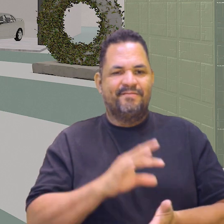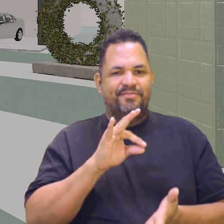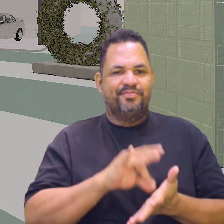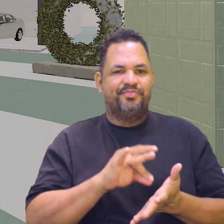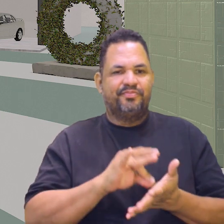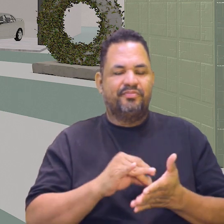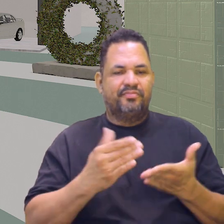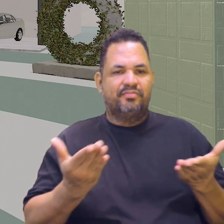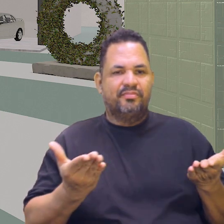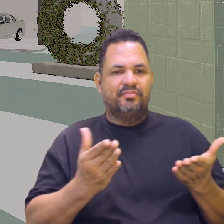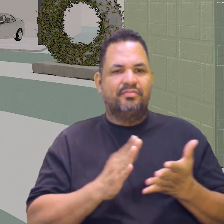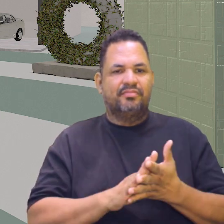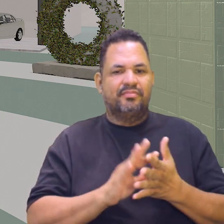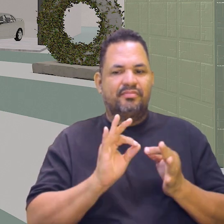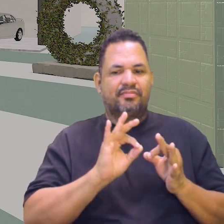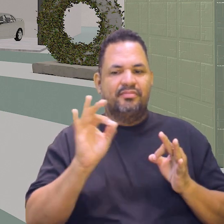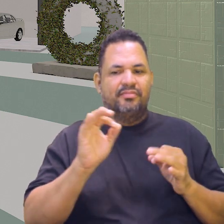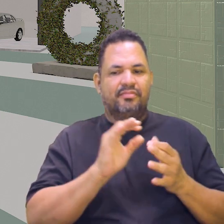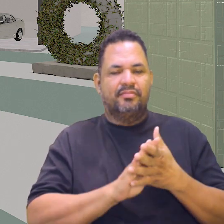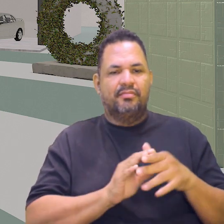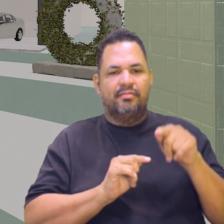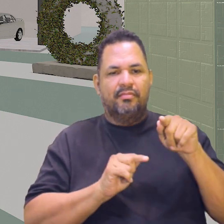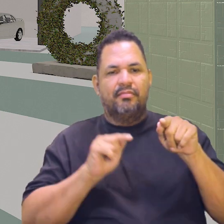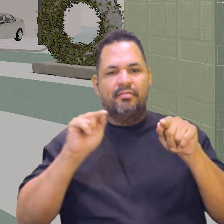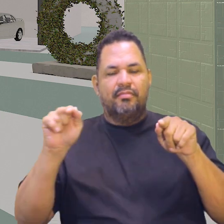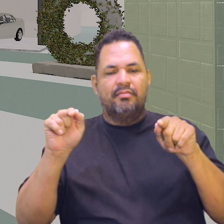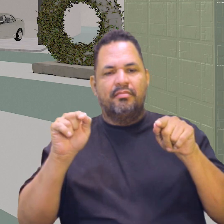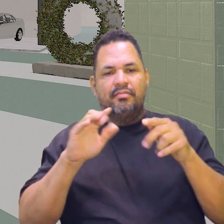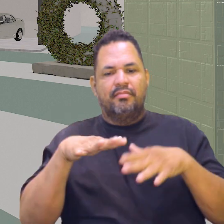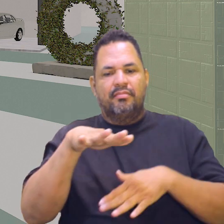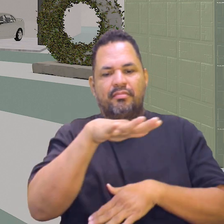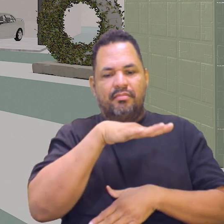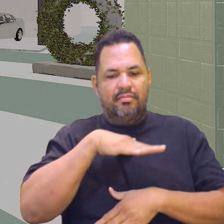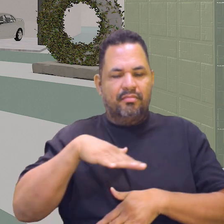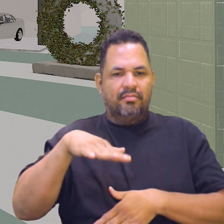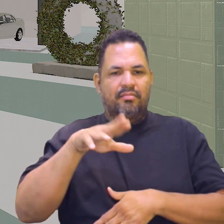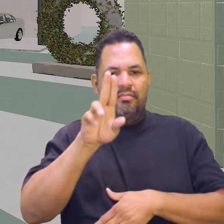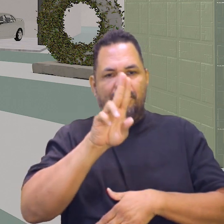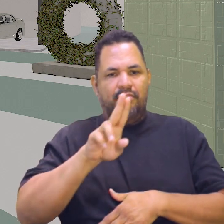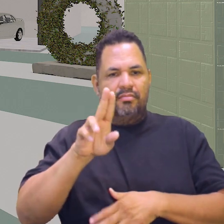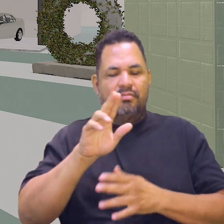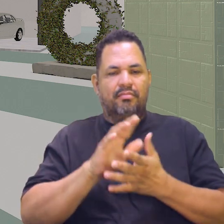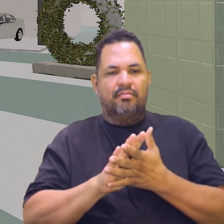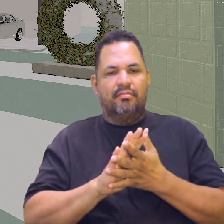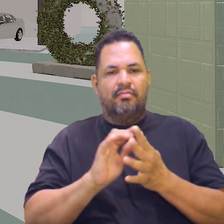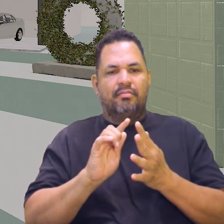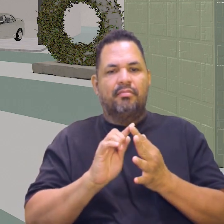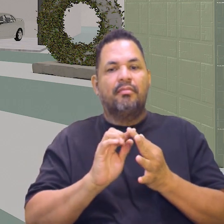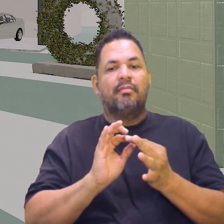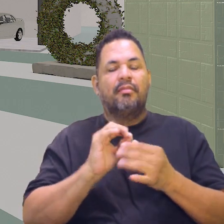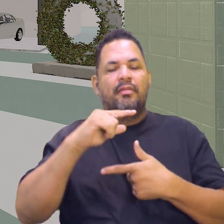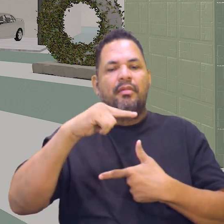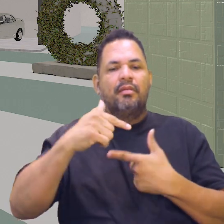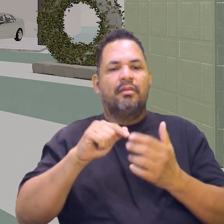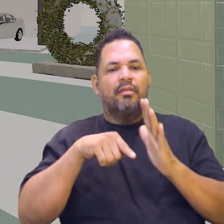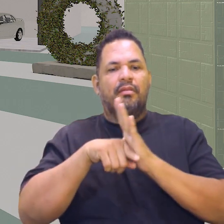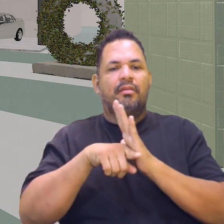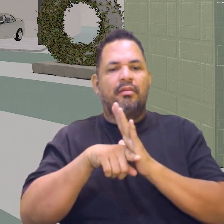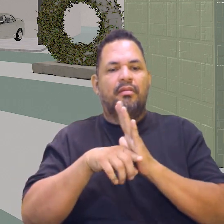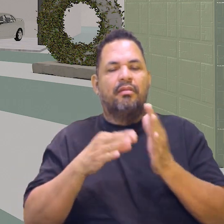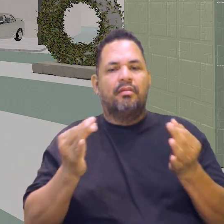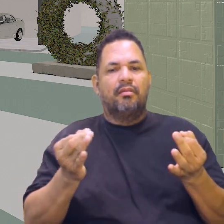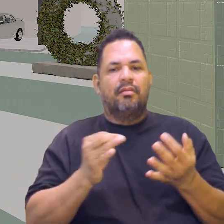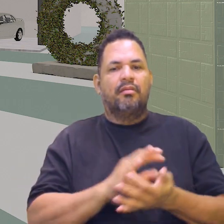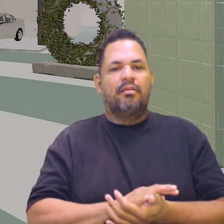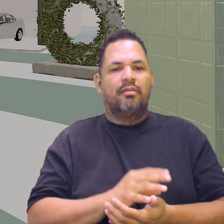Verdade. Então, gente, distância entre ponto e reta e área de um triângulo usando a geometria analítica. Então, é essa